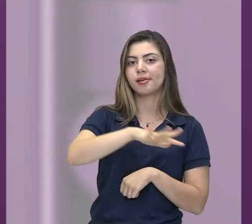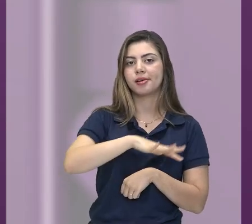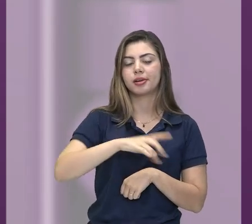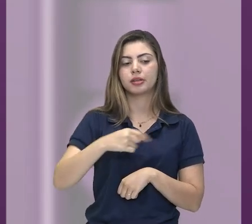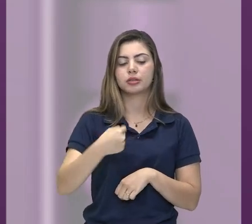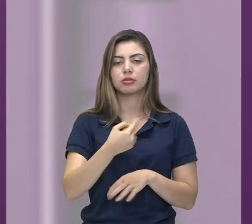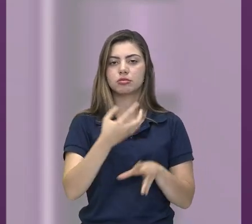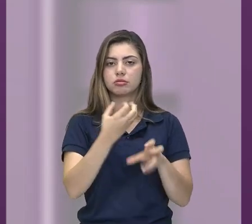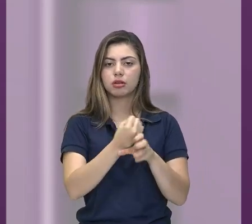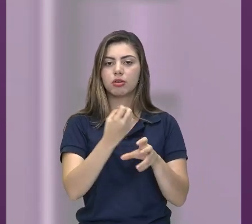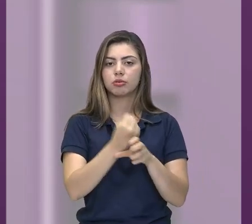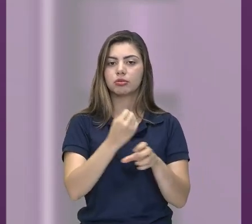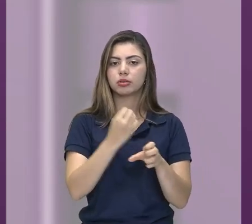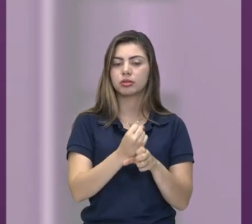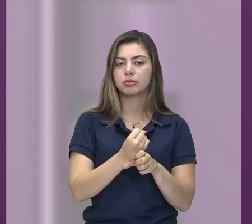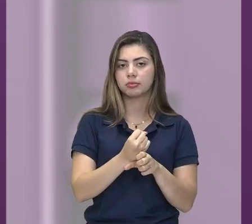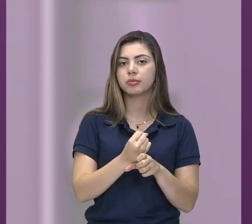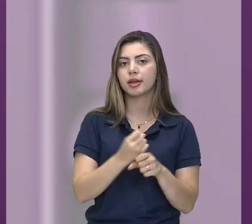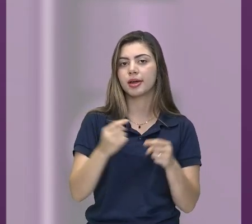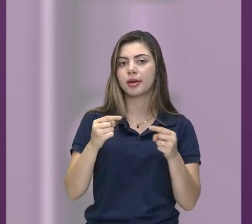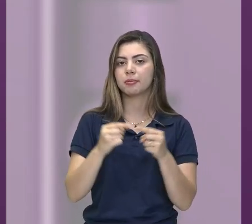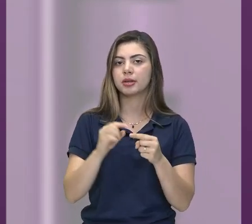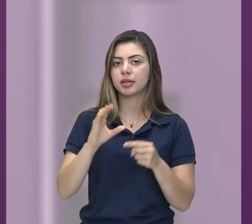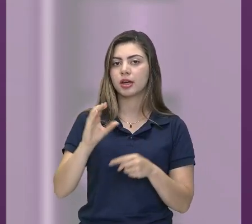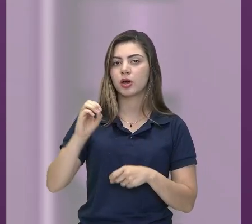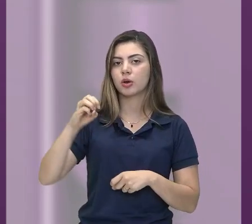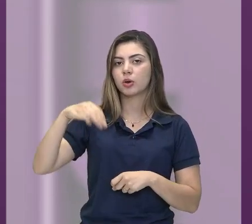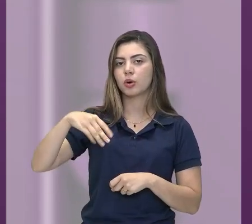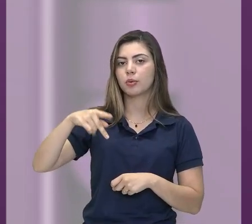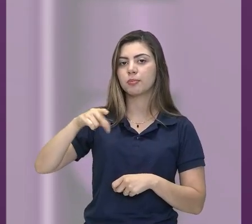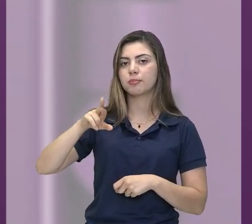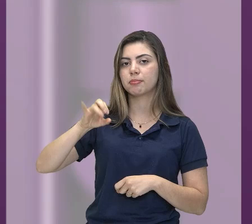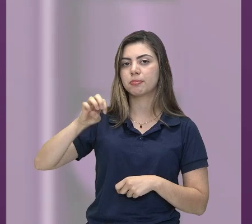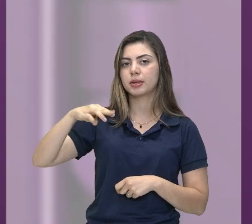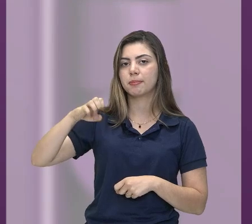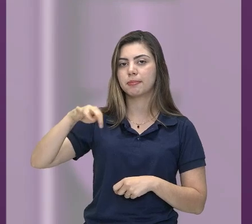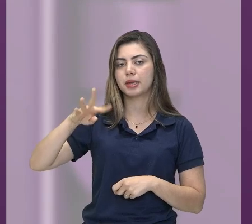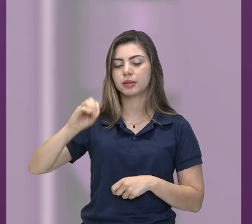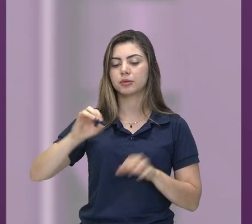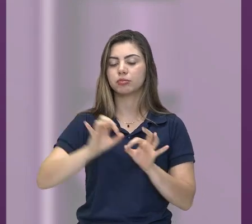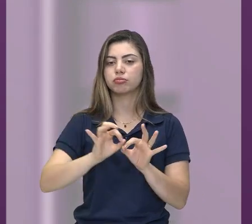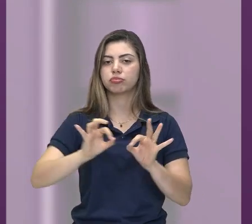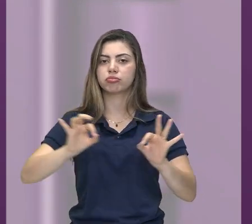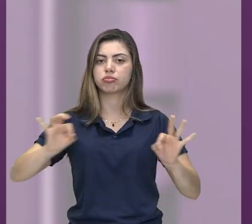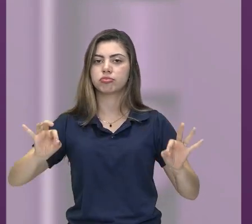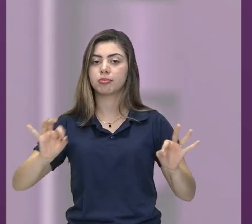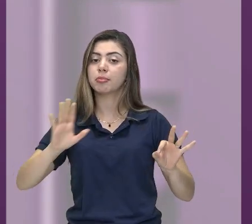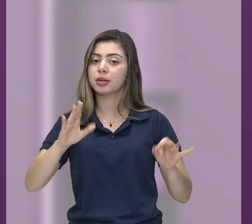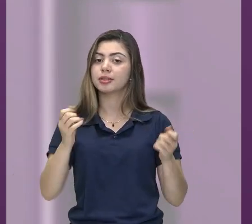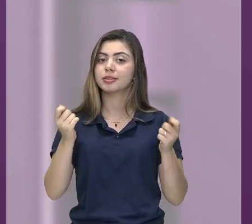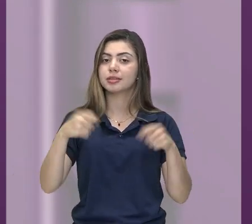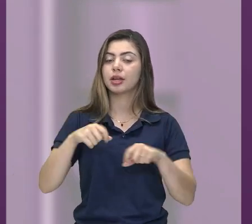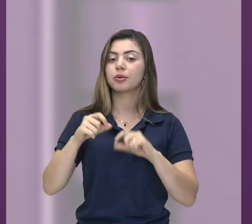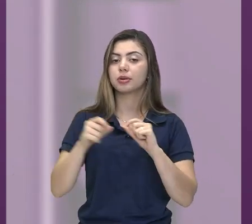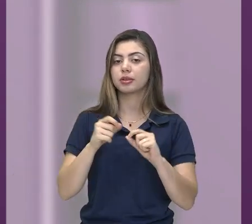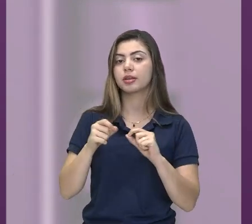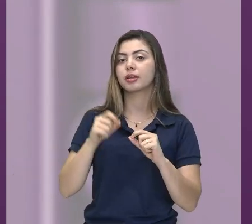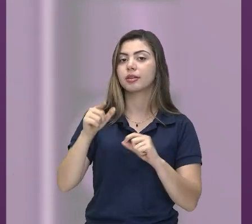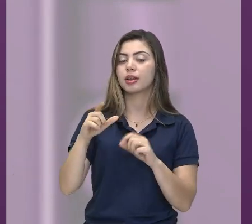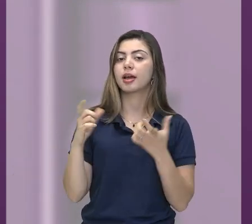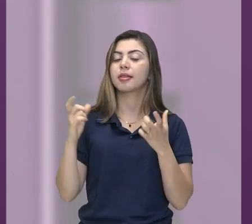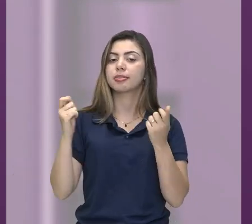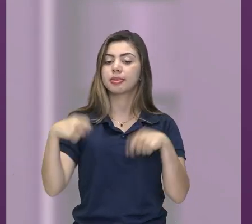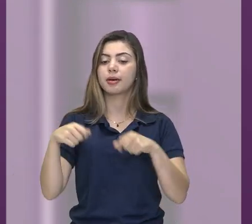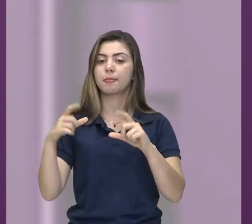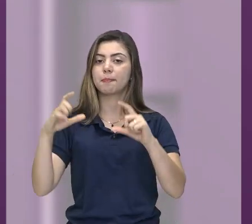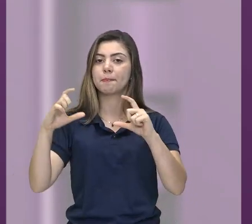da circunferência, a gente chama de comprimento, tá? A gente também pode calcular o comprimento de uma elipse, só que eu